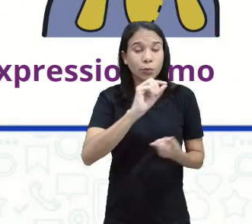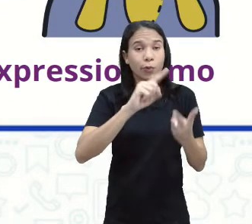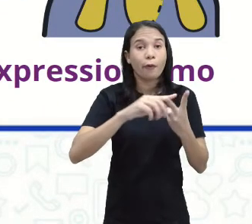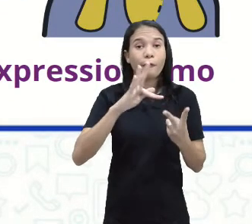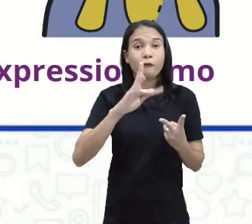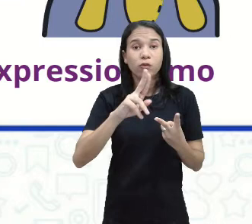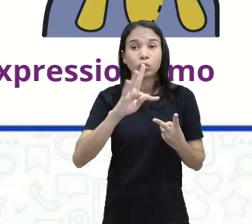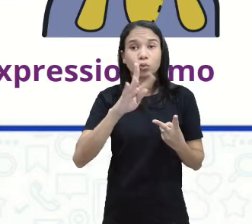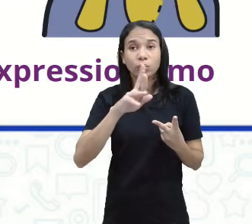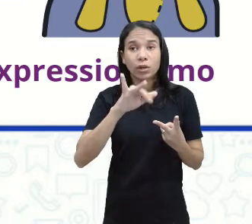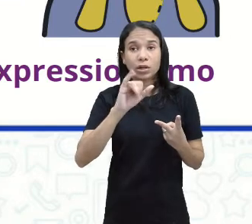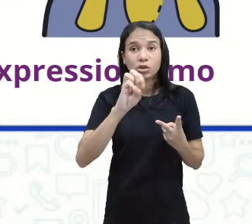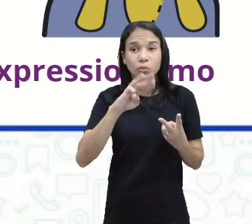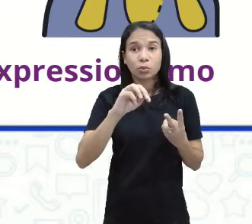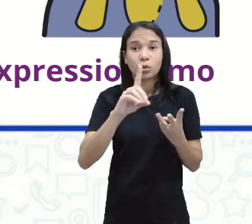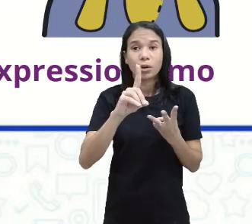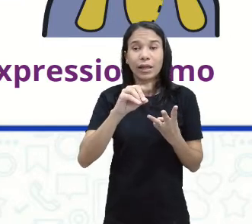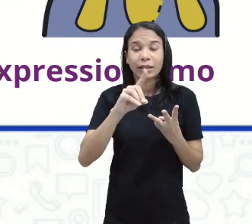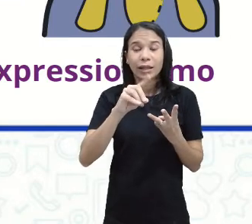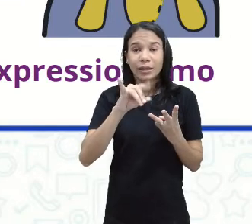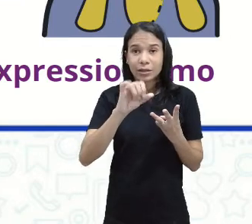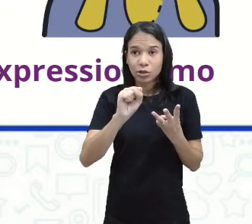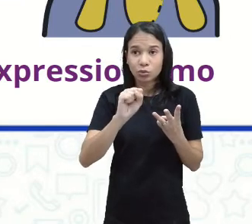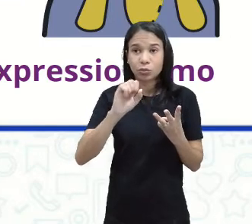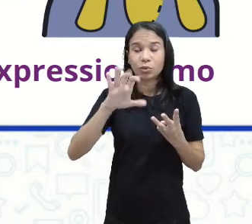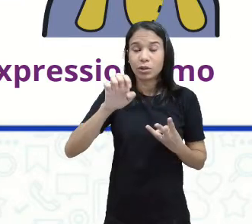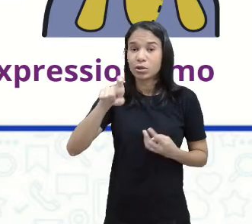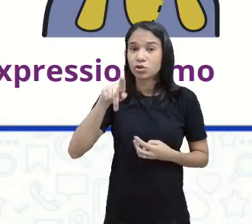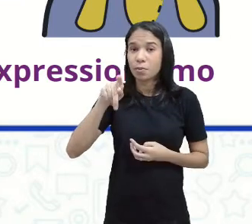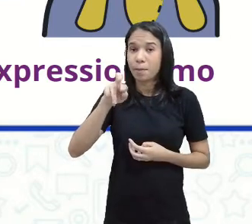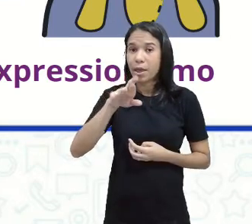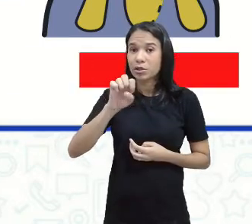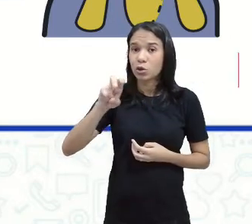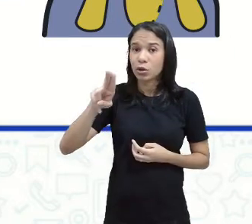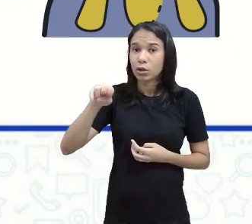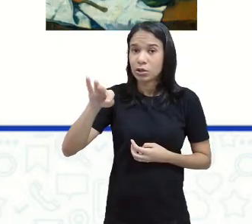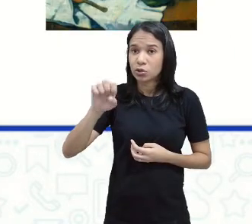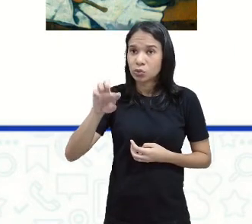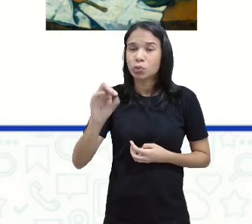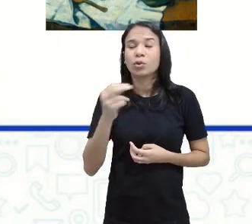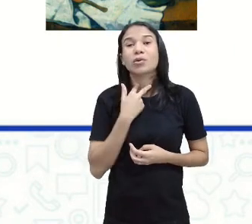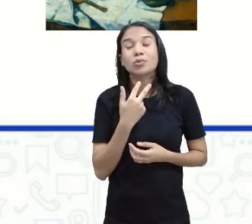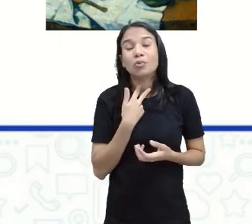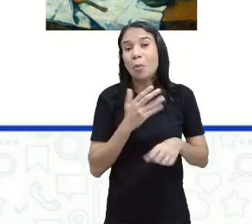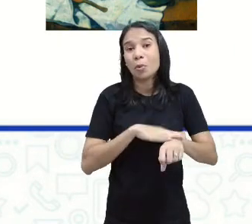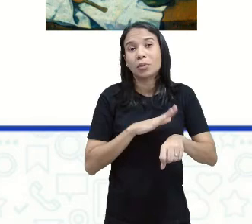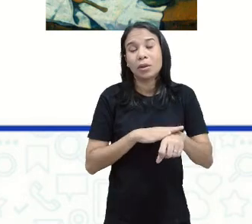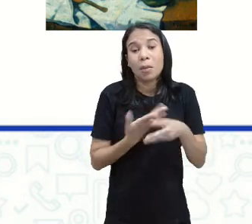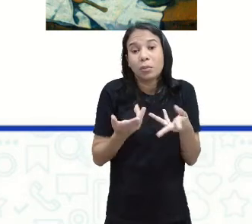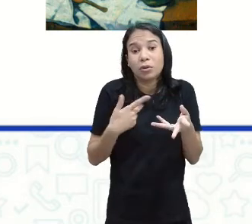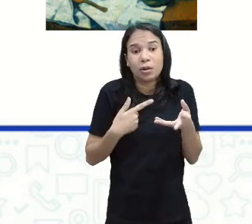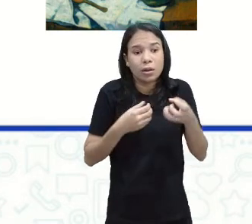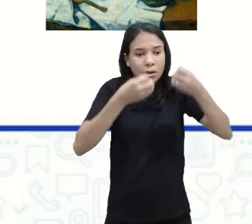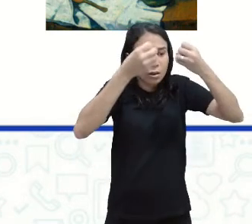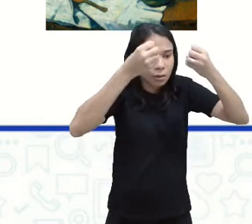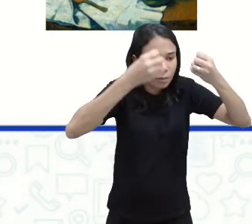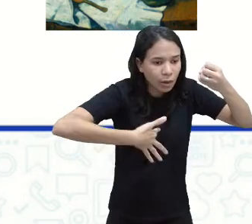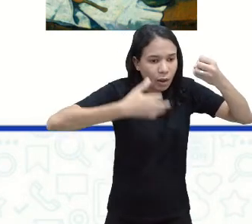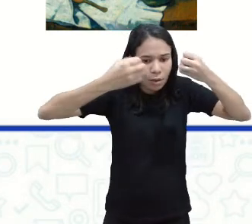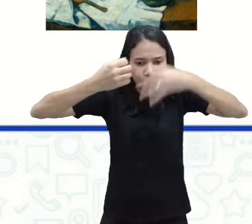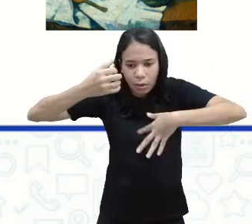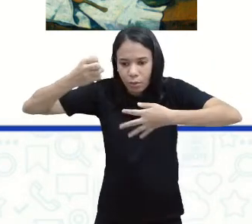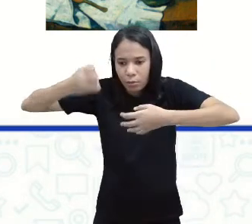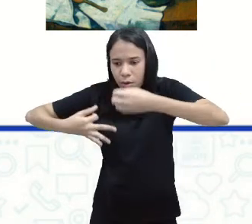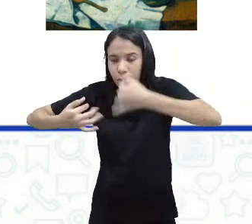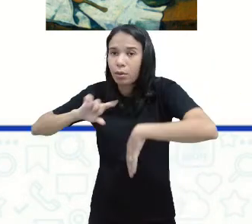o dadaísmo, o surrealismo e o expressionismo. Como eu falei, a gente não vai entrar muito nelas, porque a gente vai estudar isso